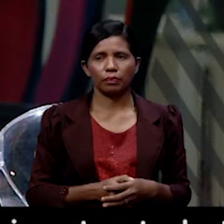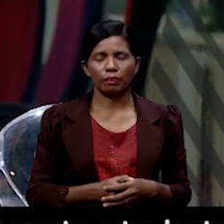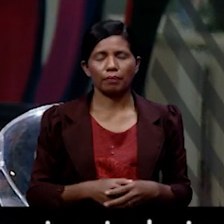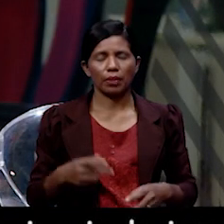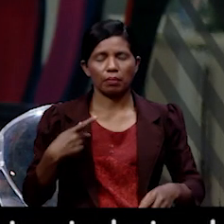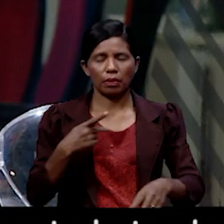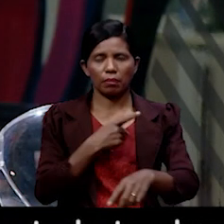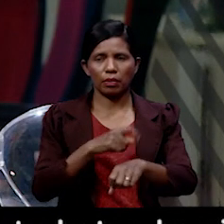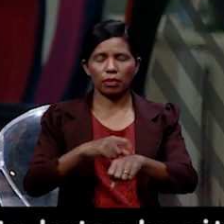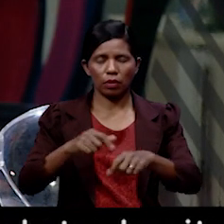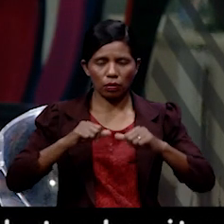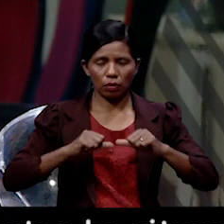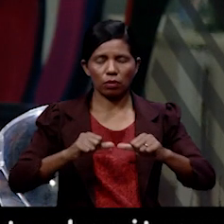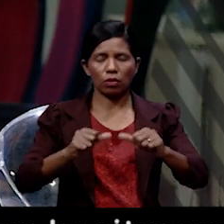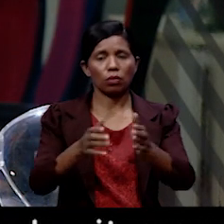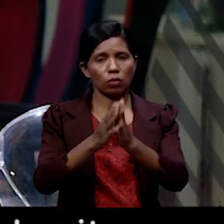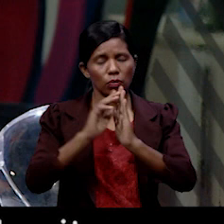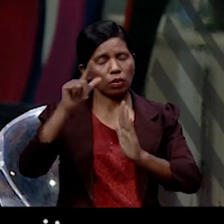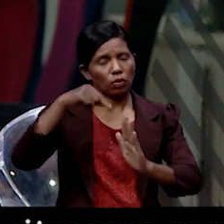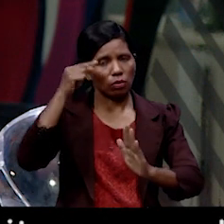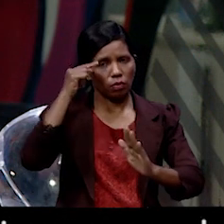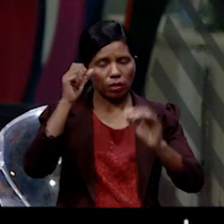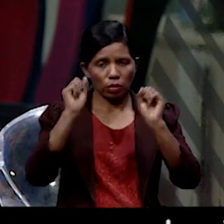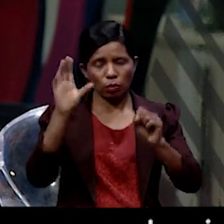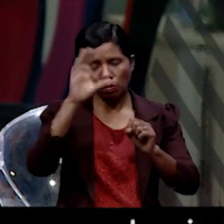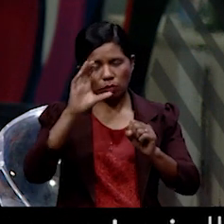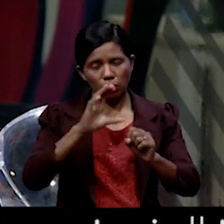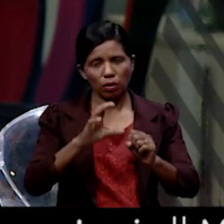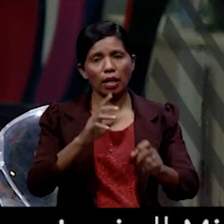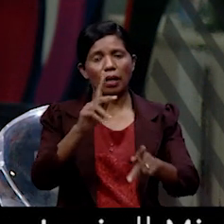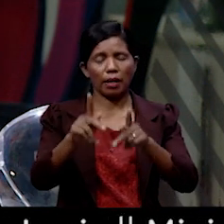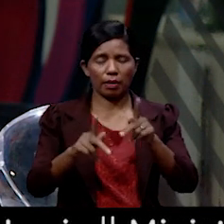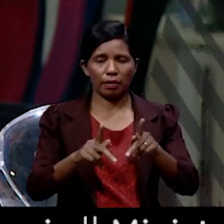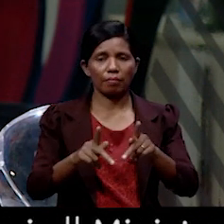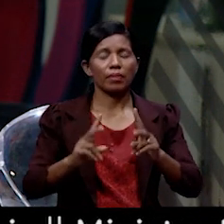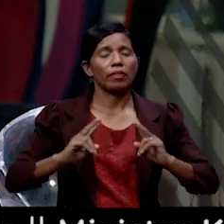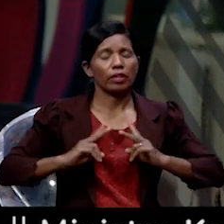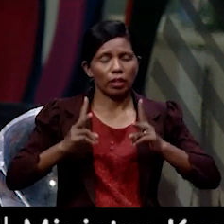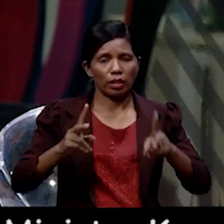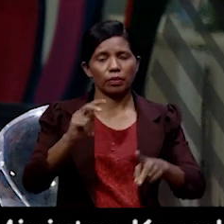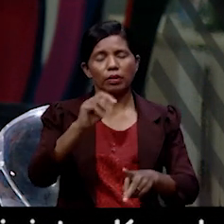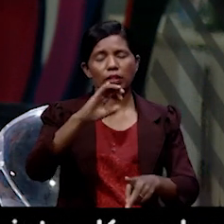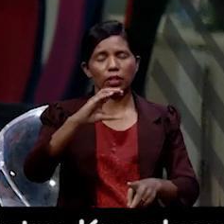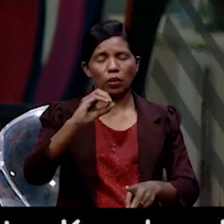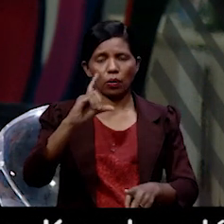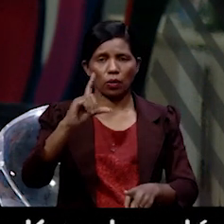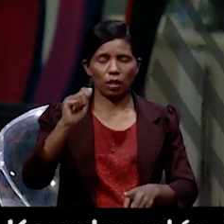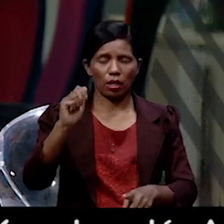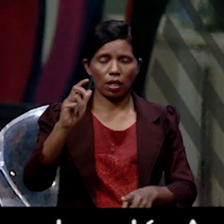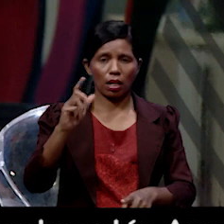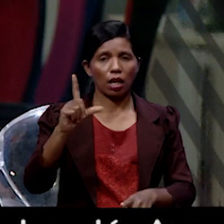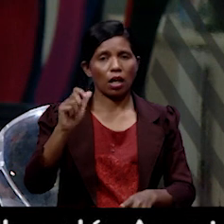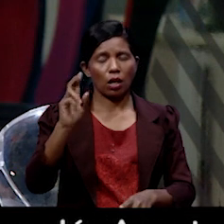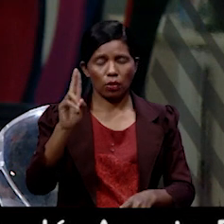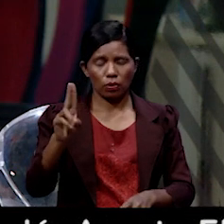Parlamento Nacional continua a exigir governo a Tubuca, Tuir Sauroso, Nicolau Lobato, Ro Sauroso, Ciracelo, Kniruim,